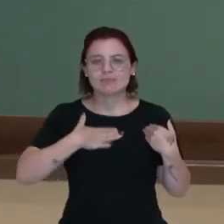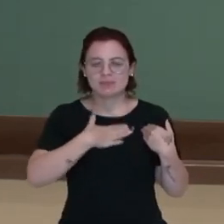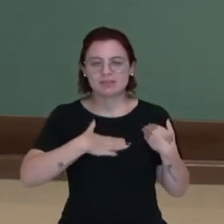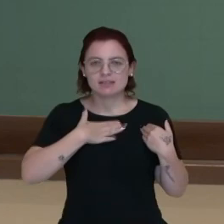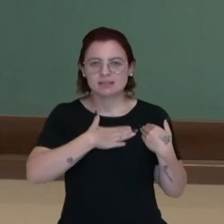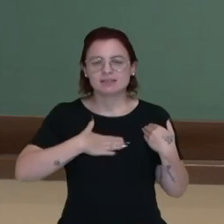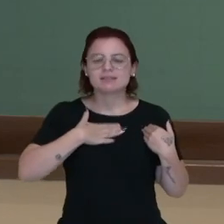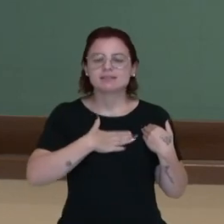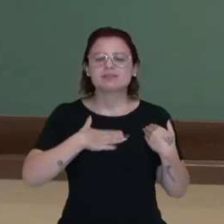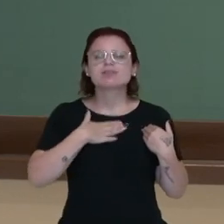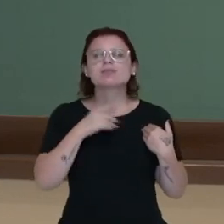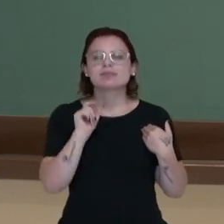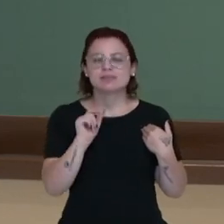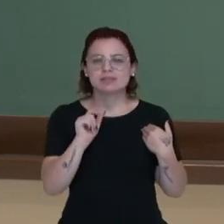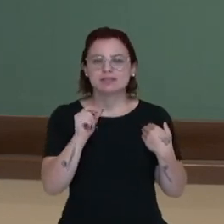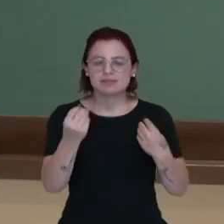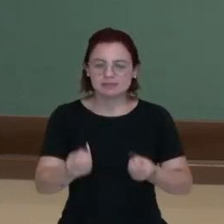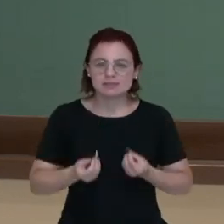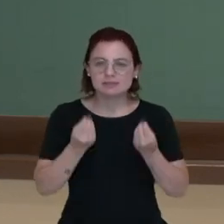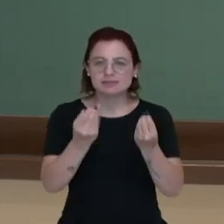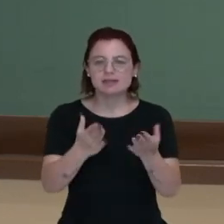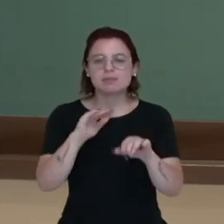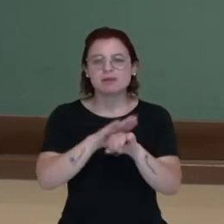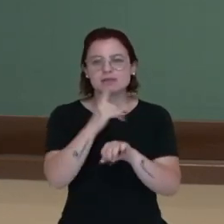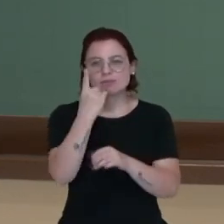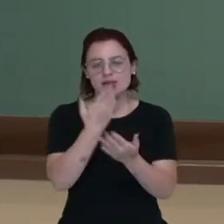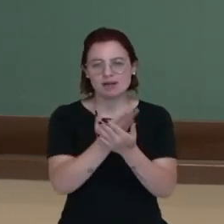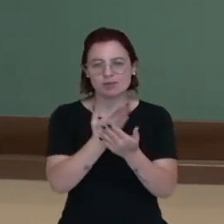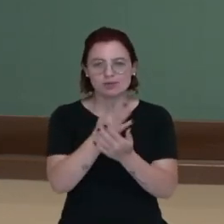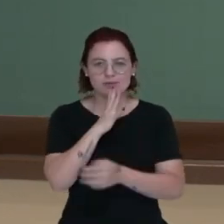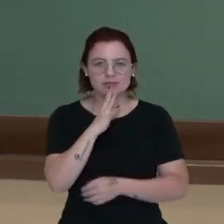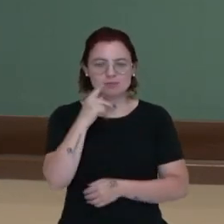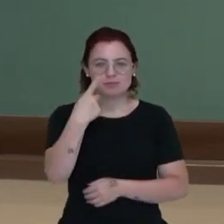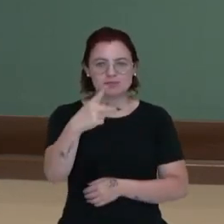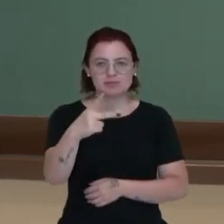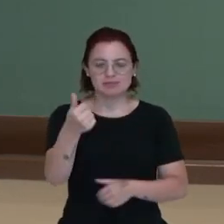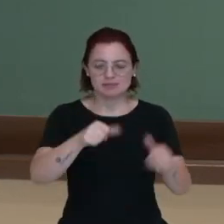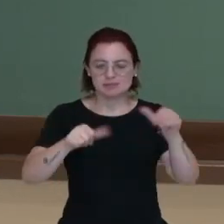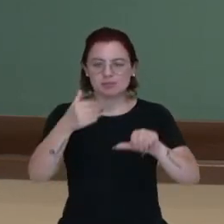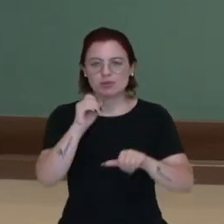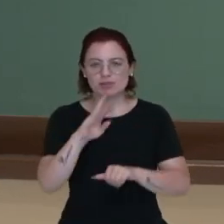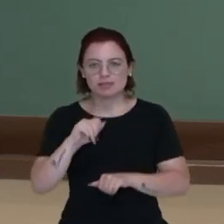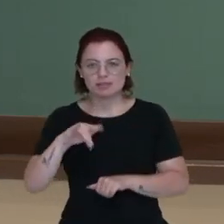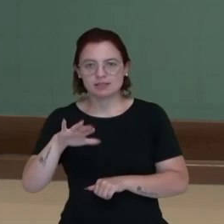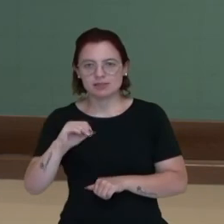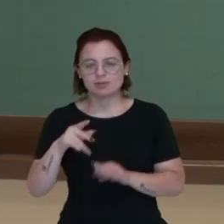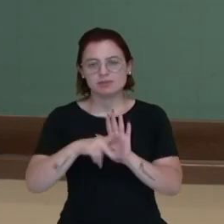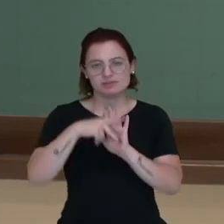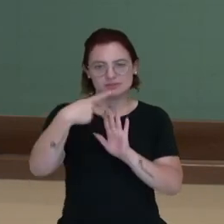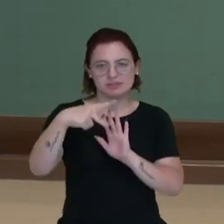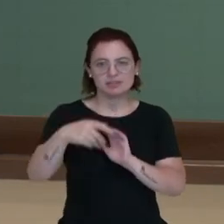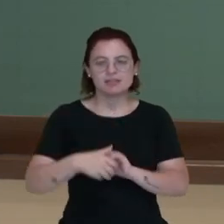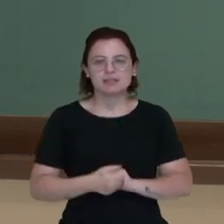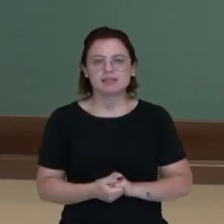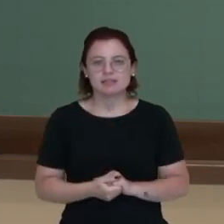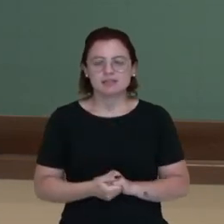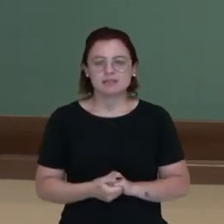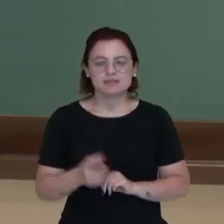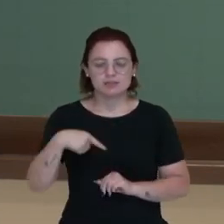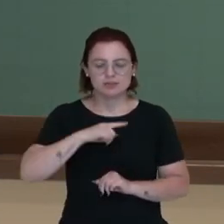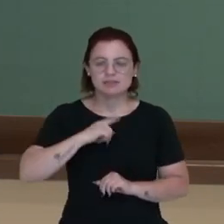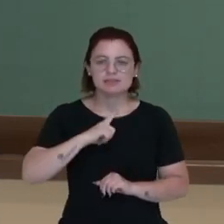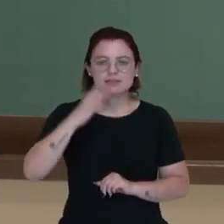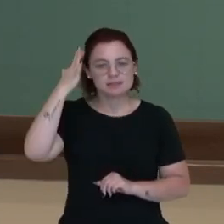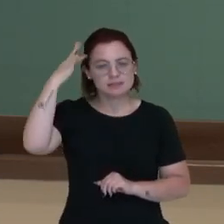o prazer de ter levado mais uma aula de Química Orgânica até você. Temos certeza